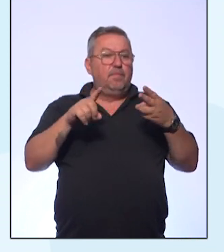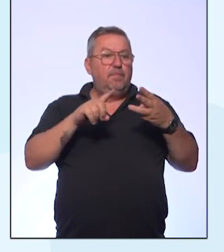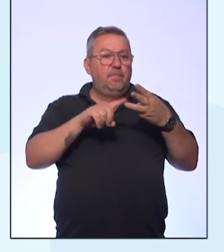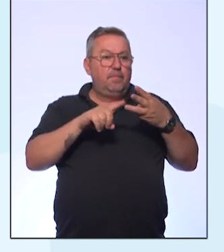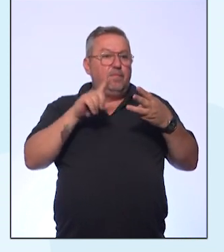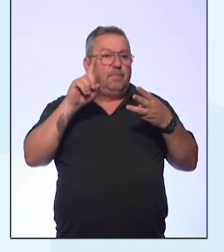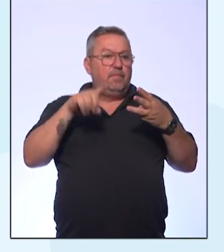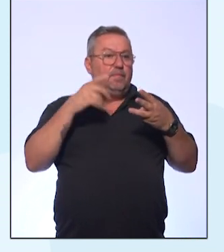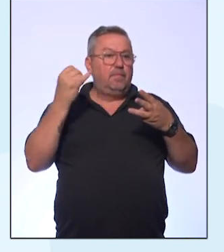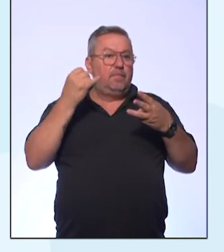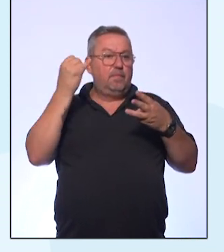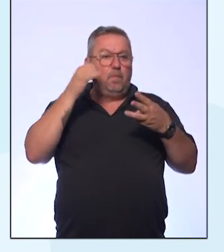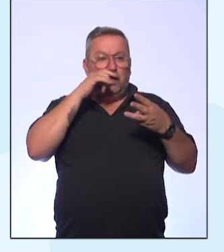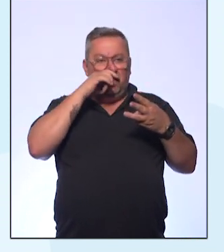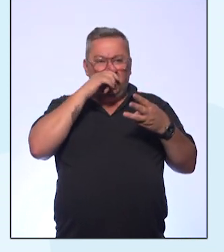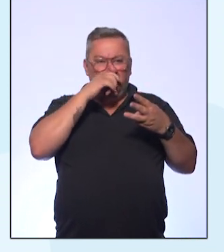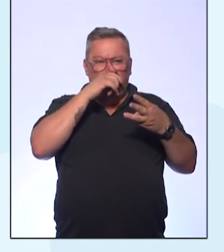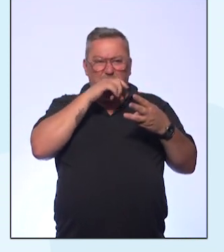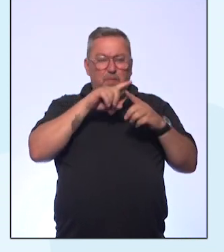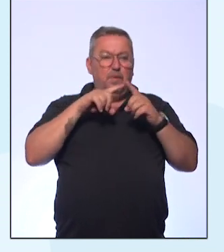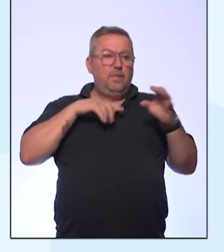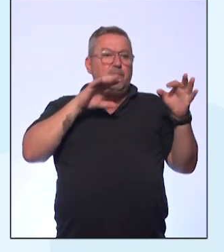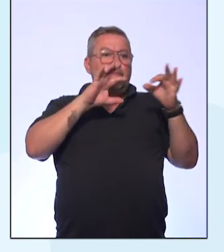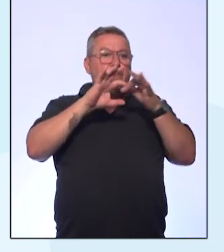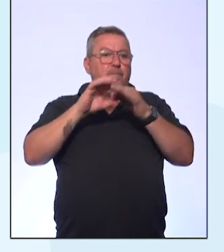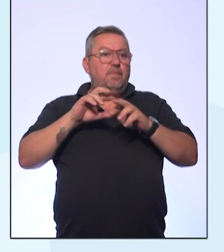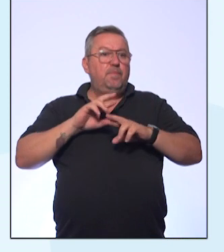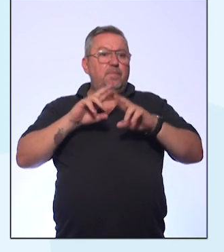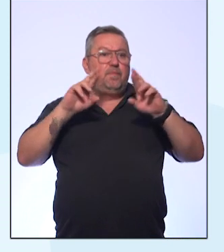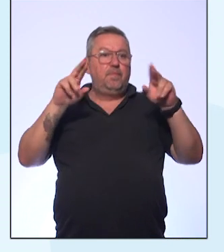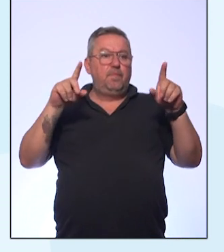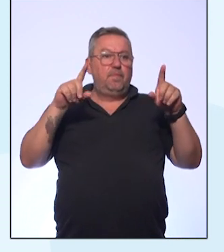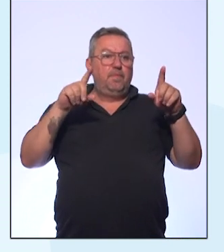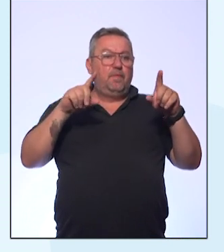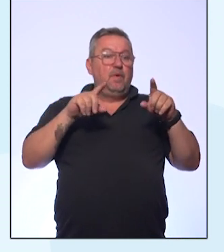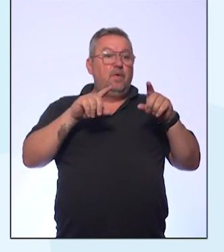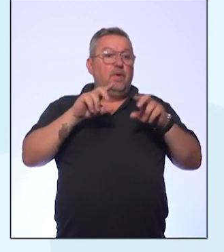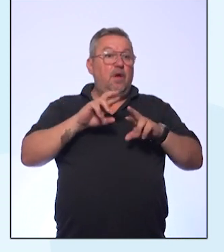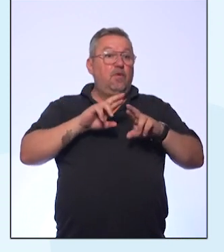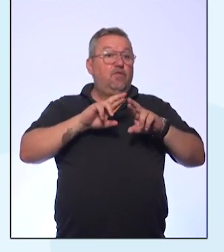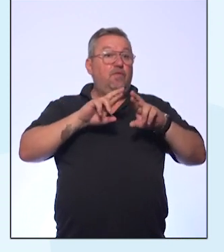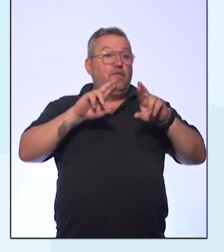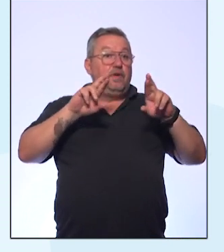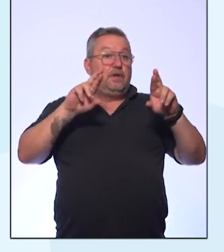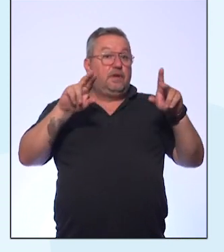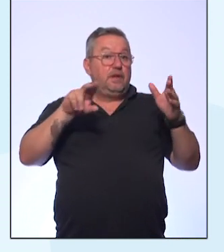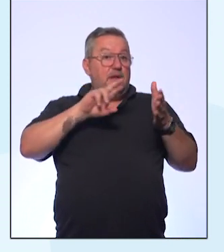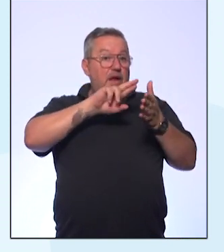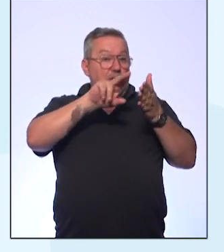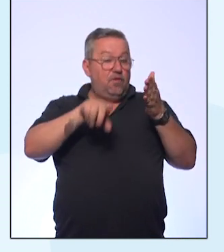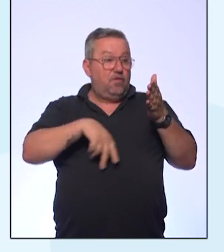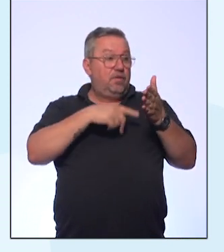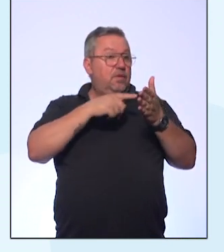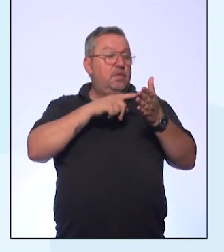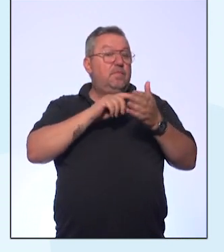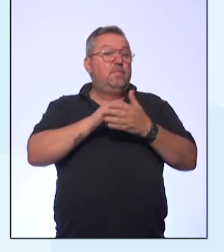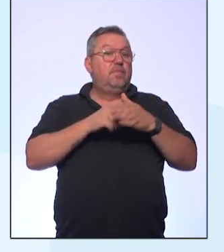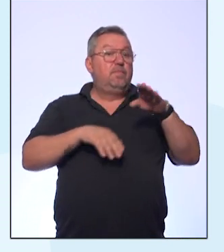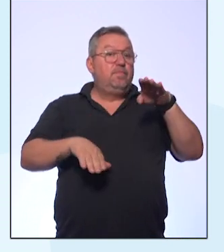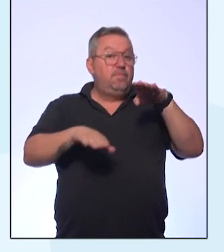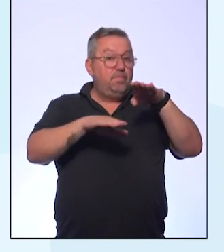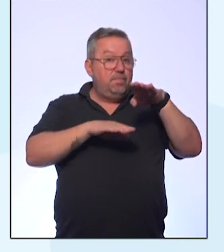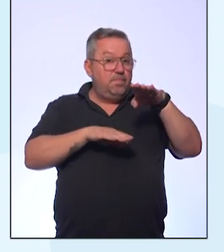super importante a gente contextualizar a diferença entre diversidade e desigualdade. E nós vamos